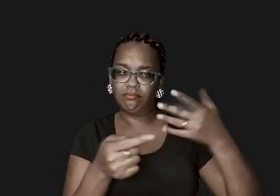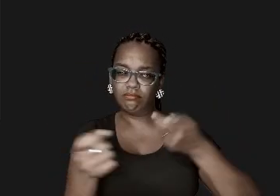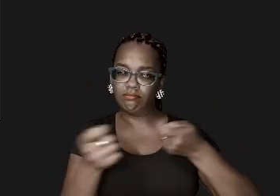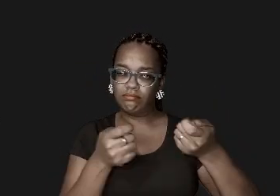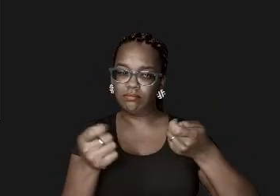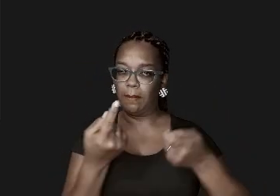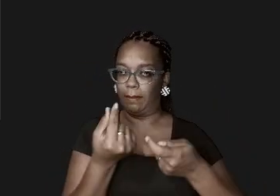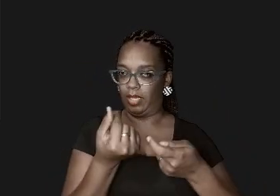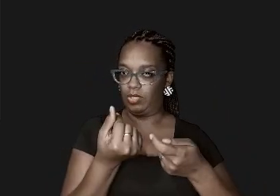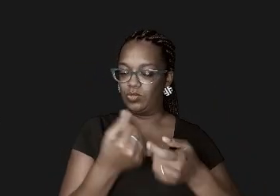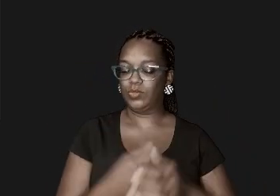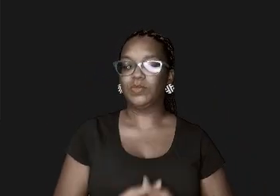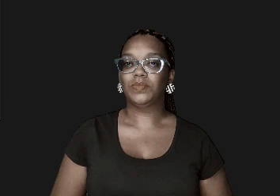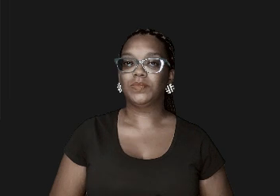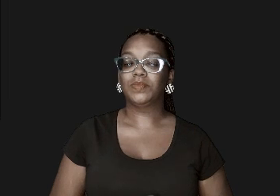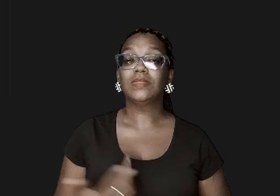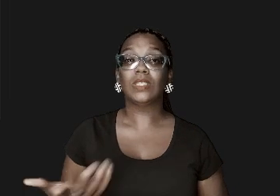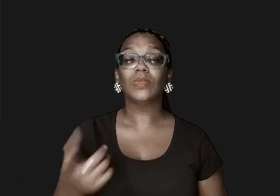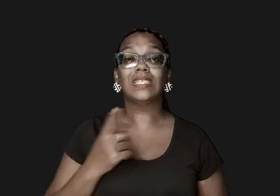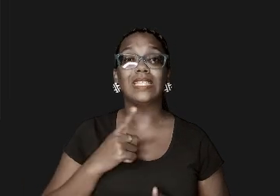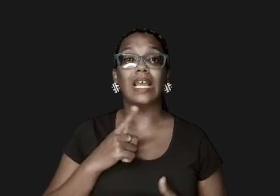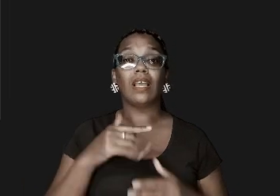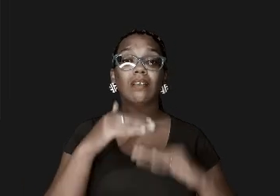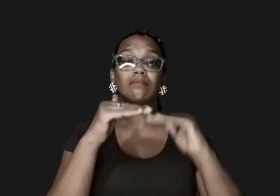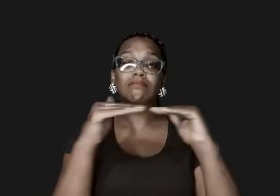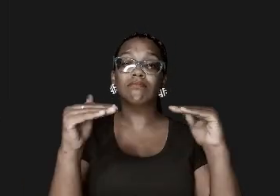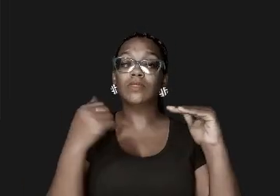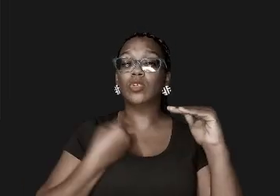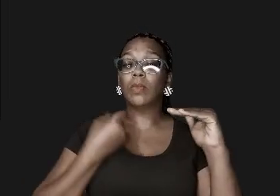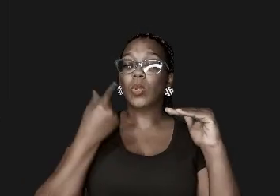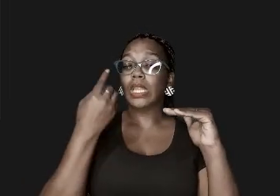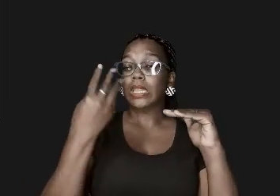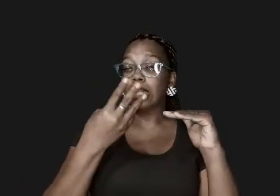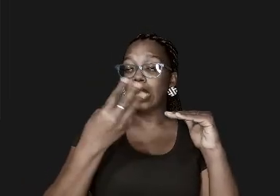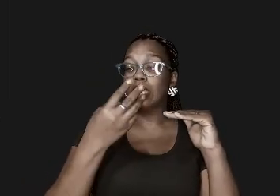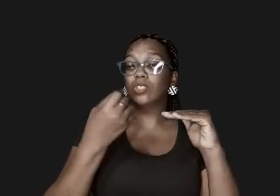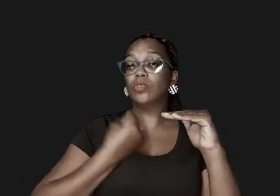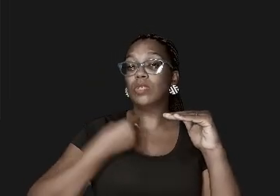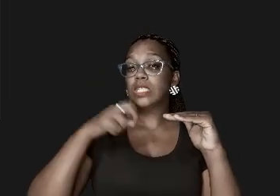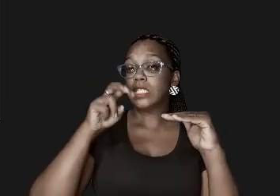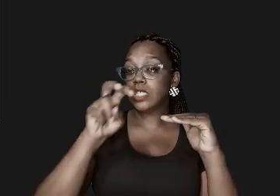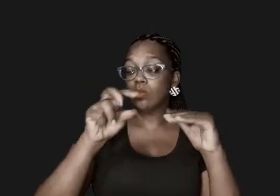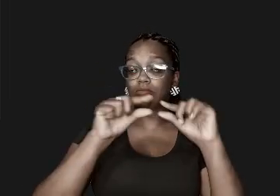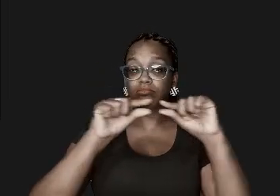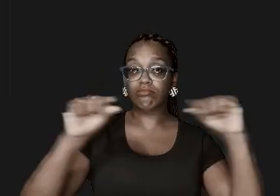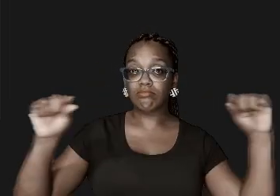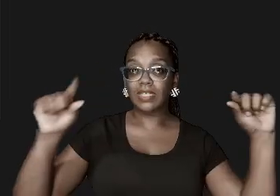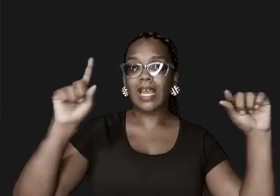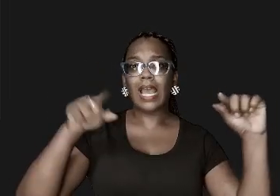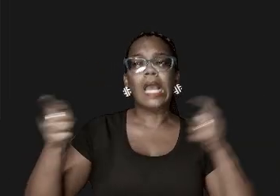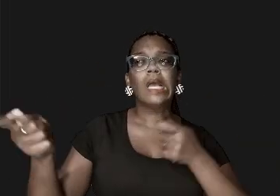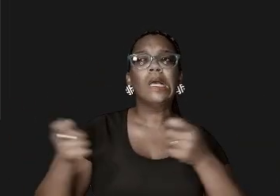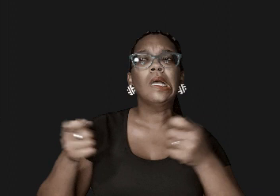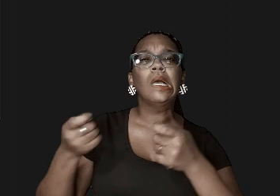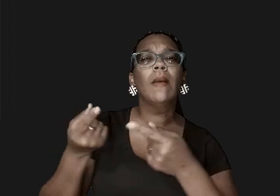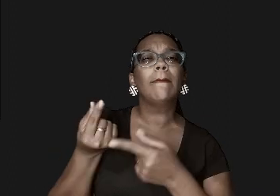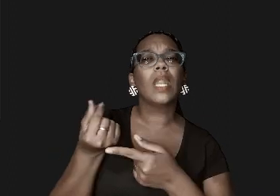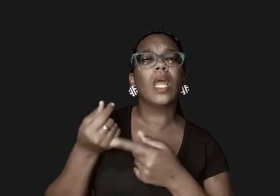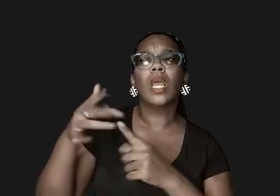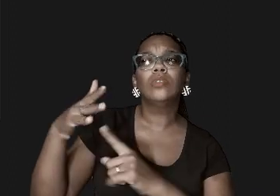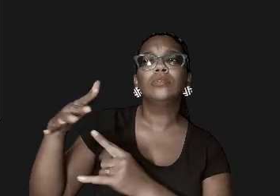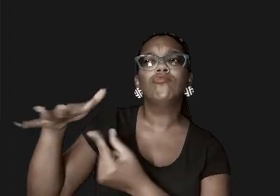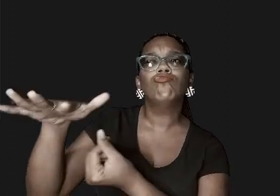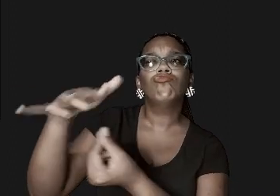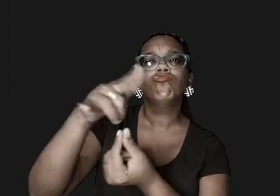a configuração de E aí entre os itens desse 182b a manipulação de preço então na 6385